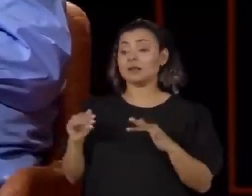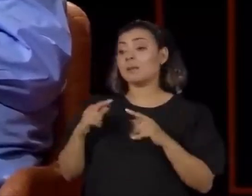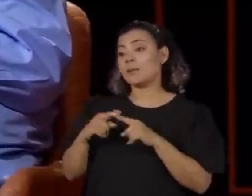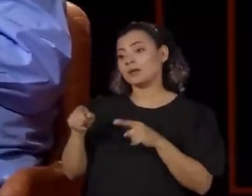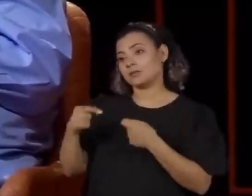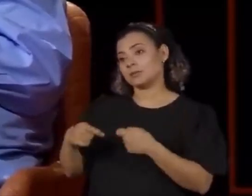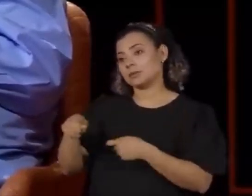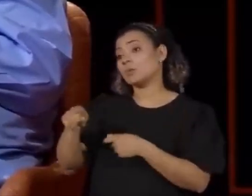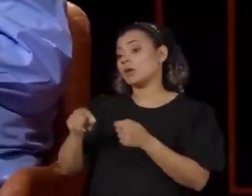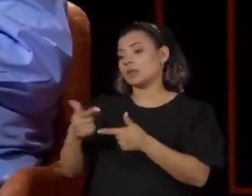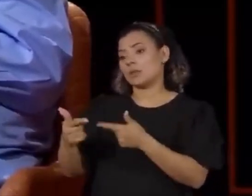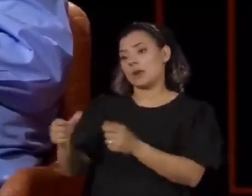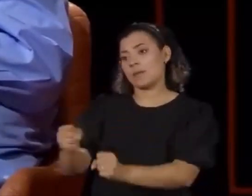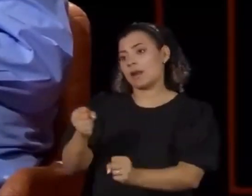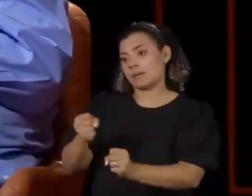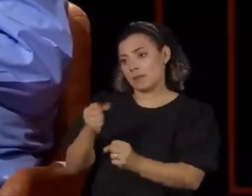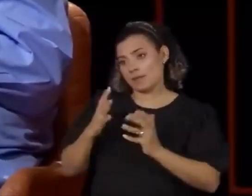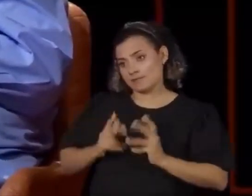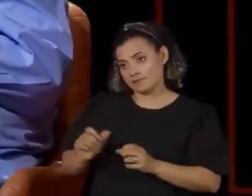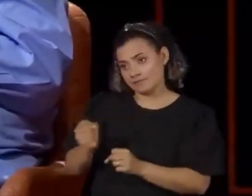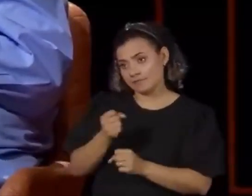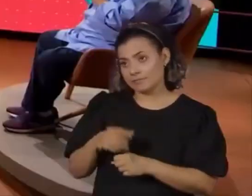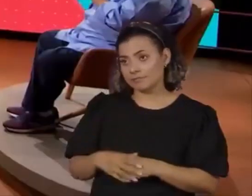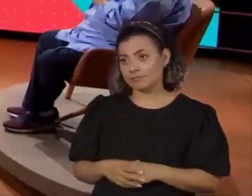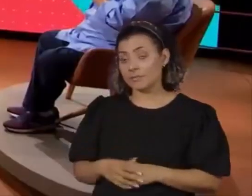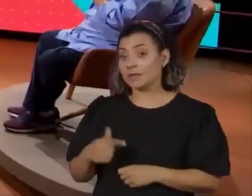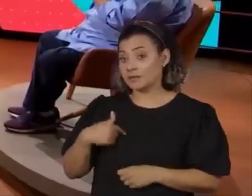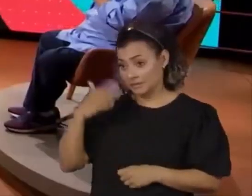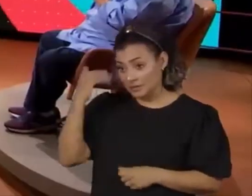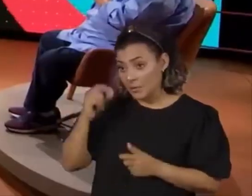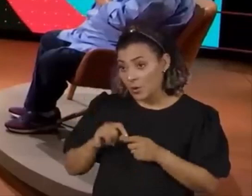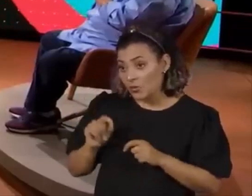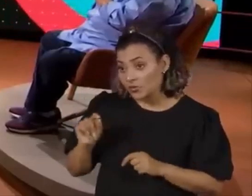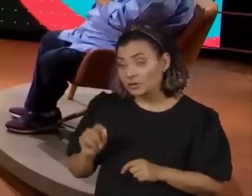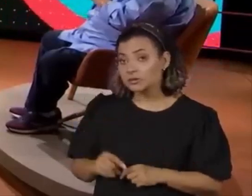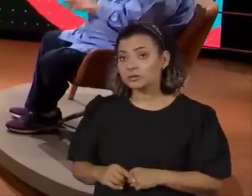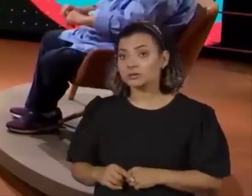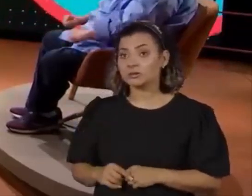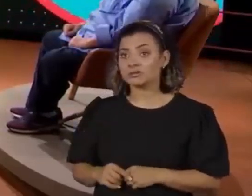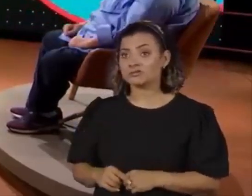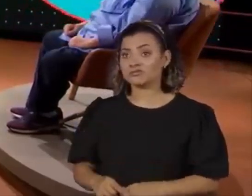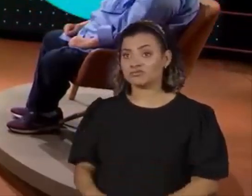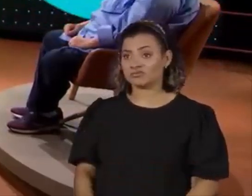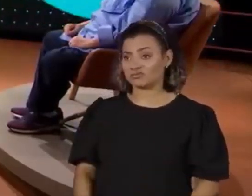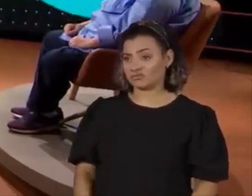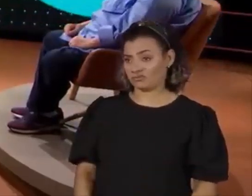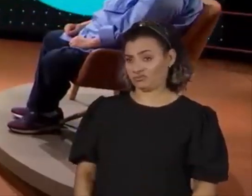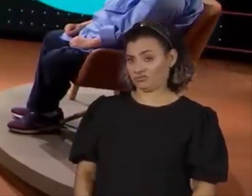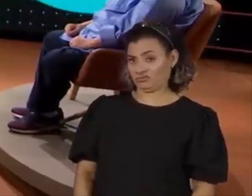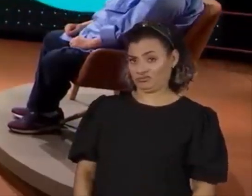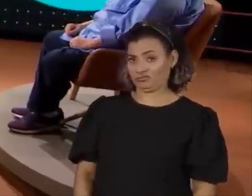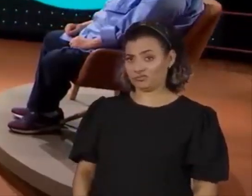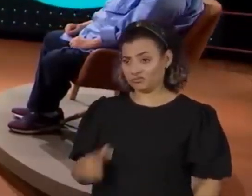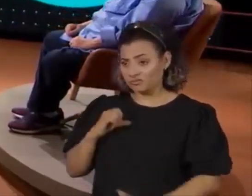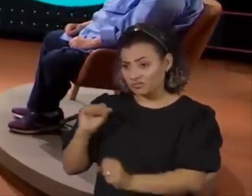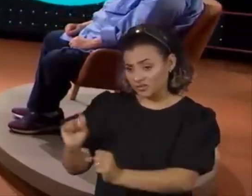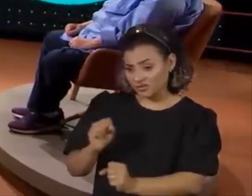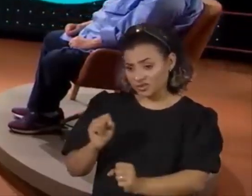de faxineiro Olha o que eu fiz eu torci o narina falei faxineiro